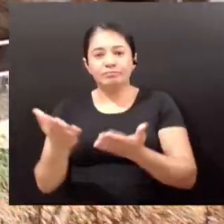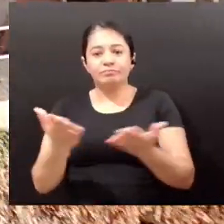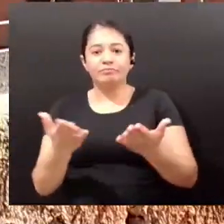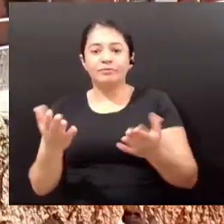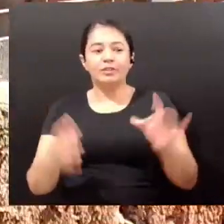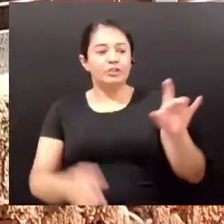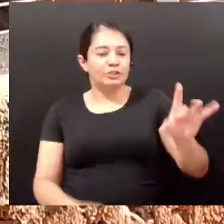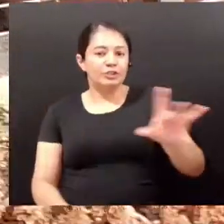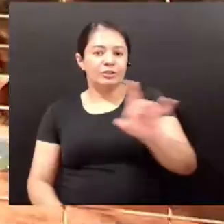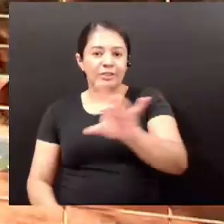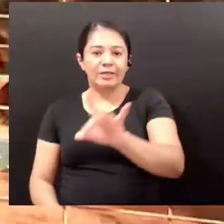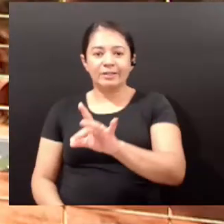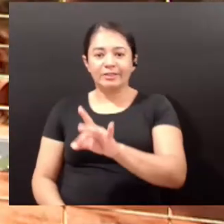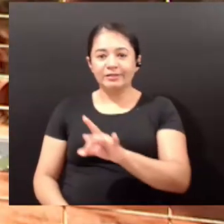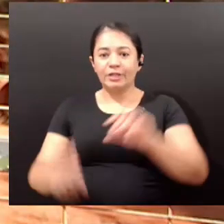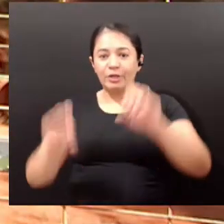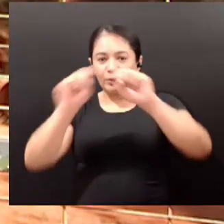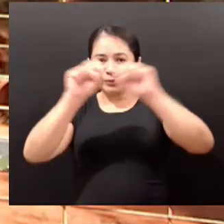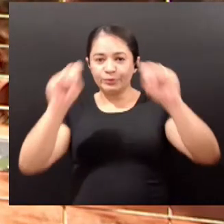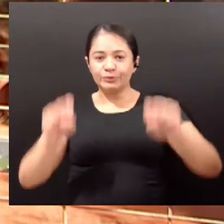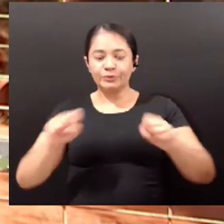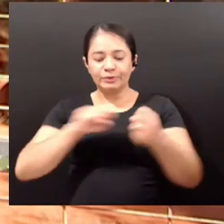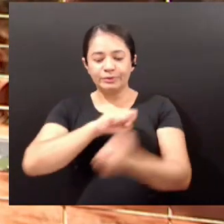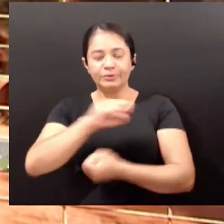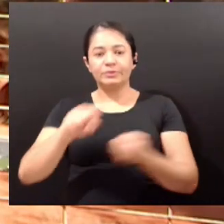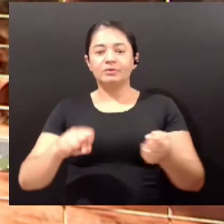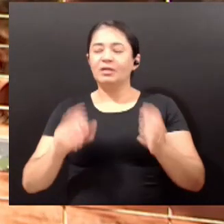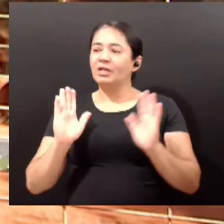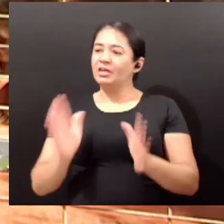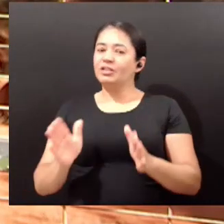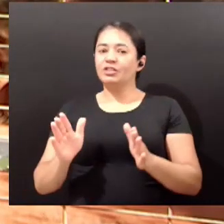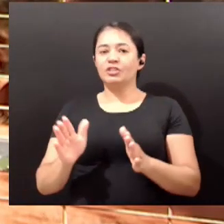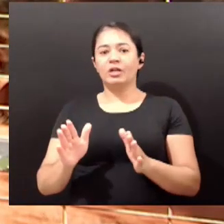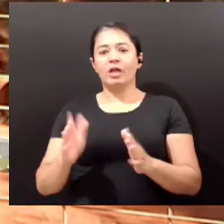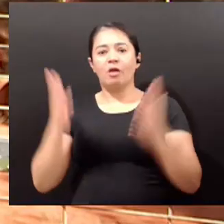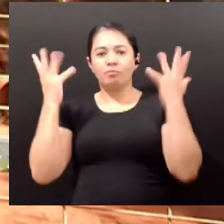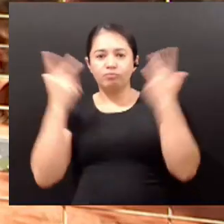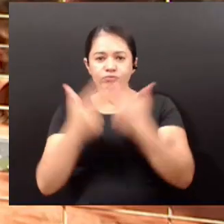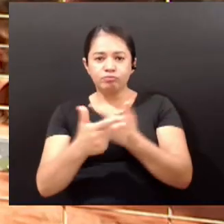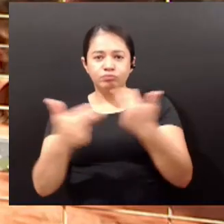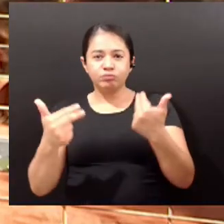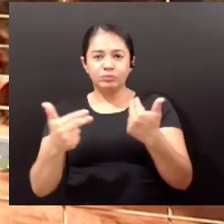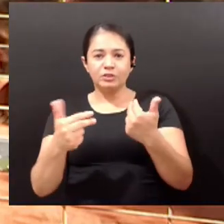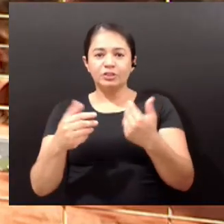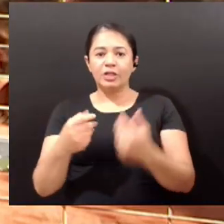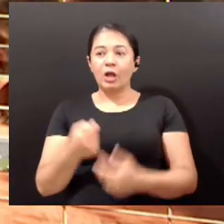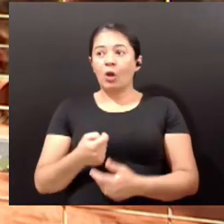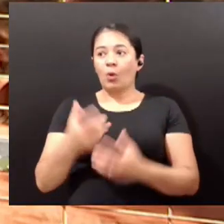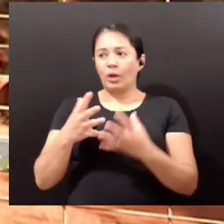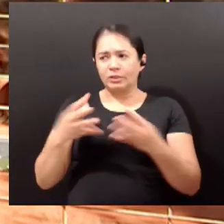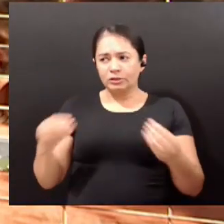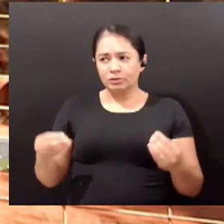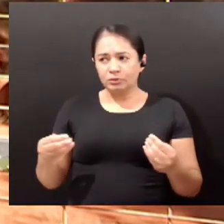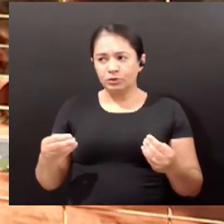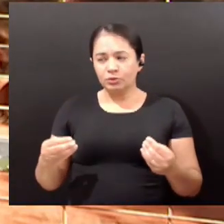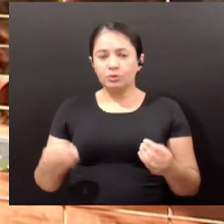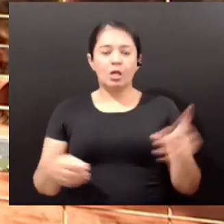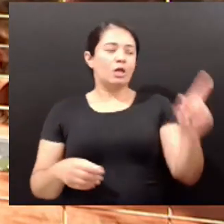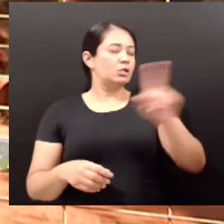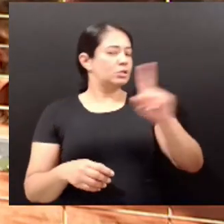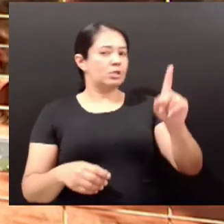desses ecossistemas. Ela já é considerada um animal em extinção? Não. Ela é